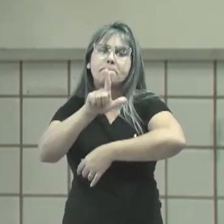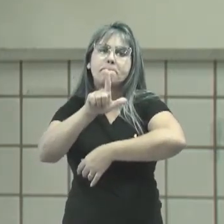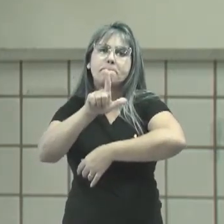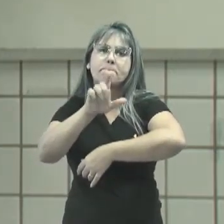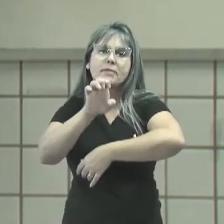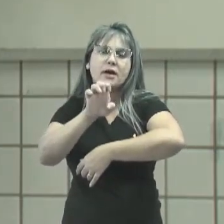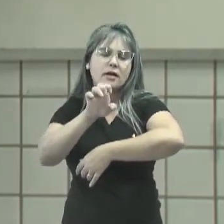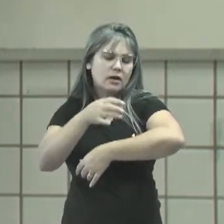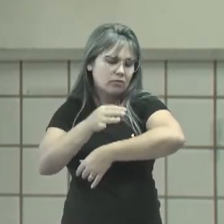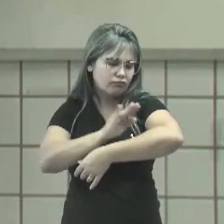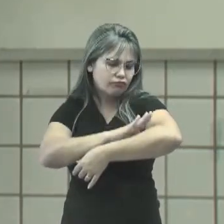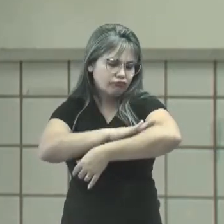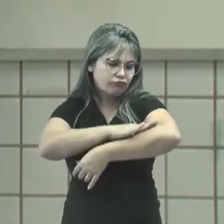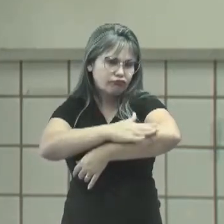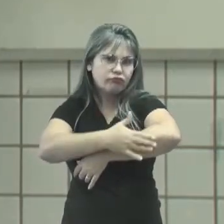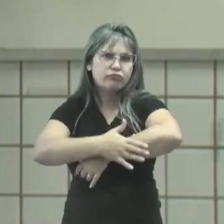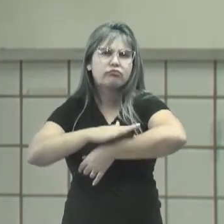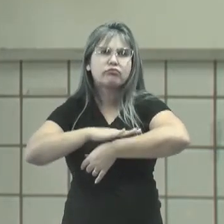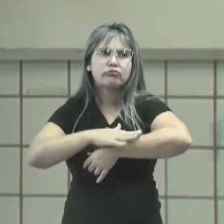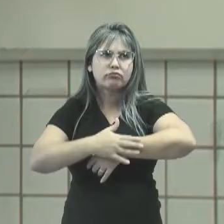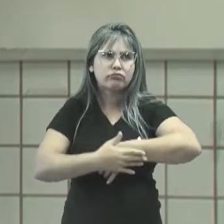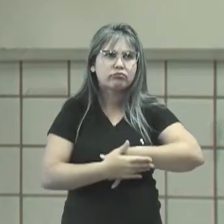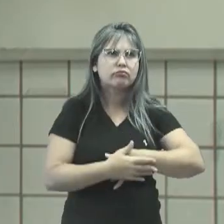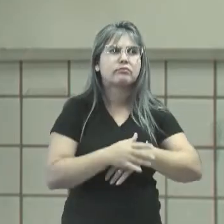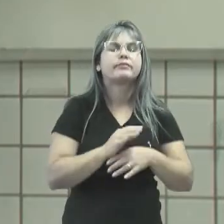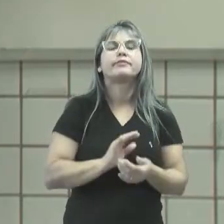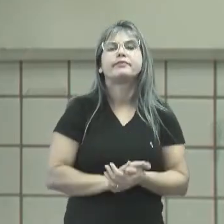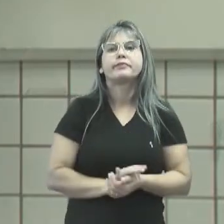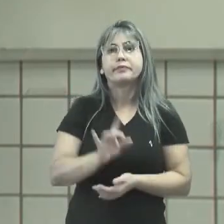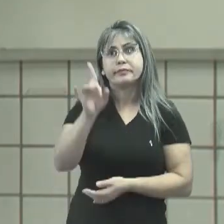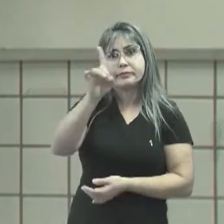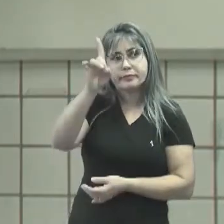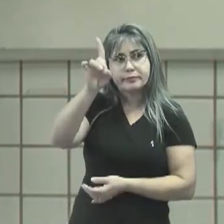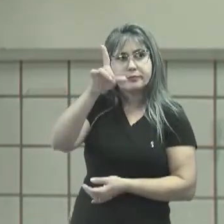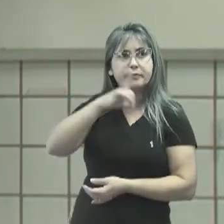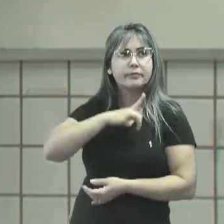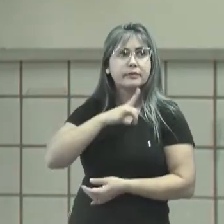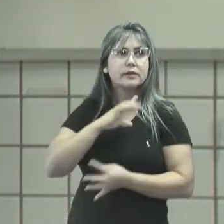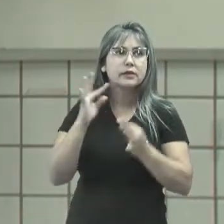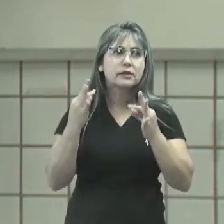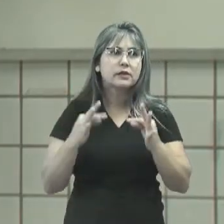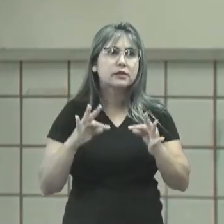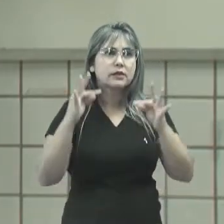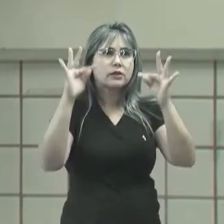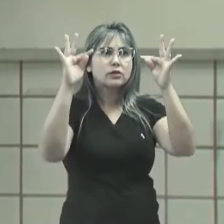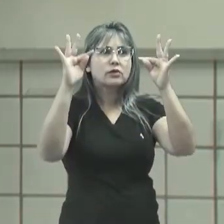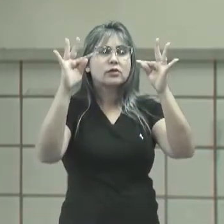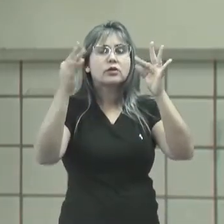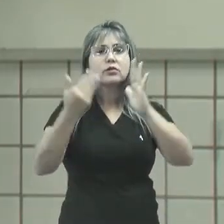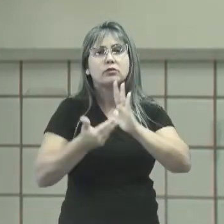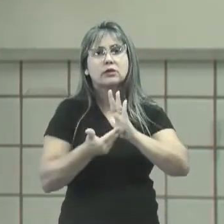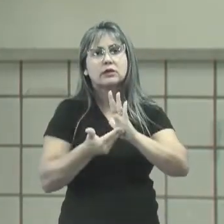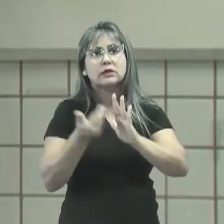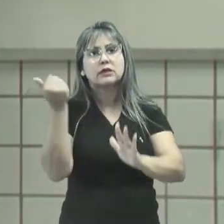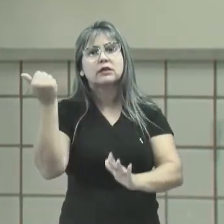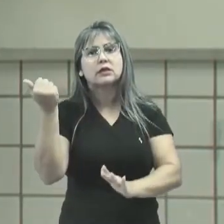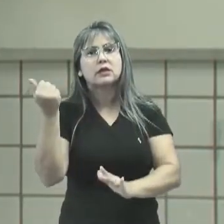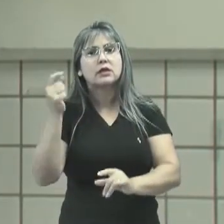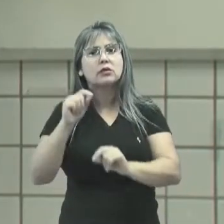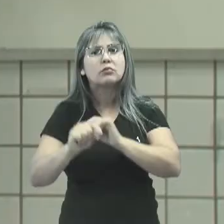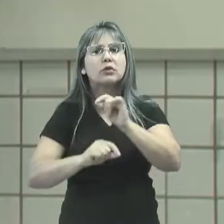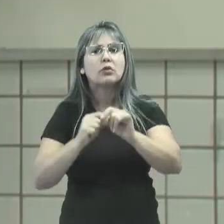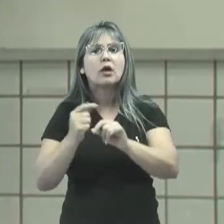a tecnologia sendo aplicada, no caso, para substituir alguns órgãos ou para